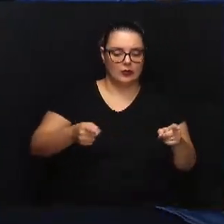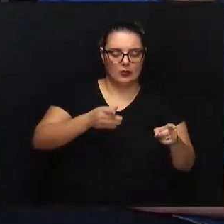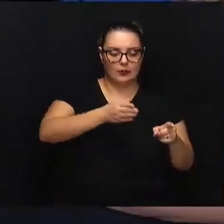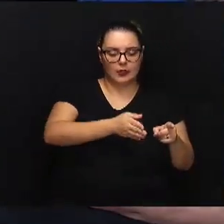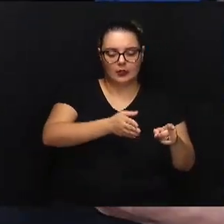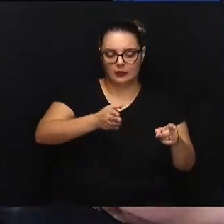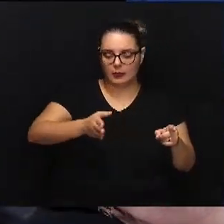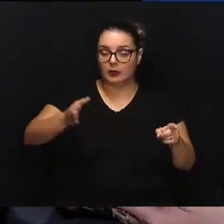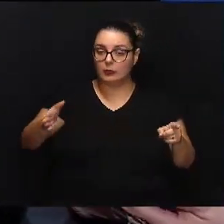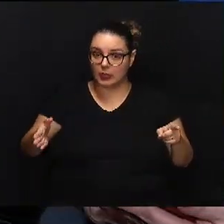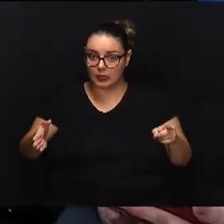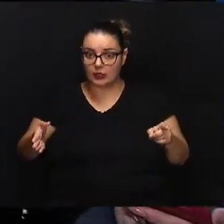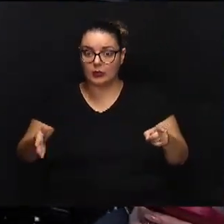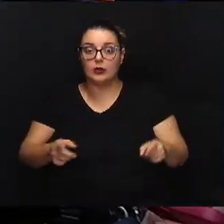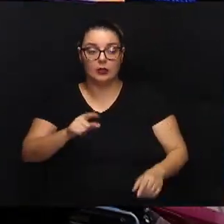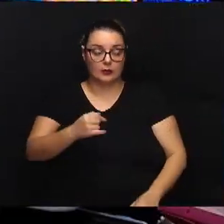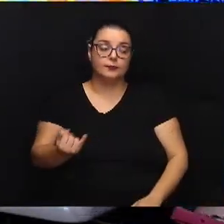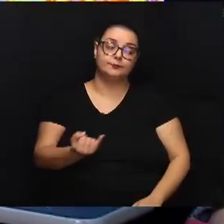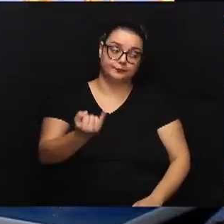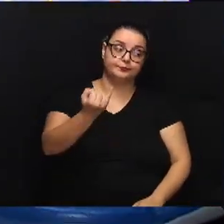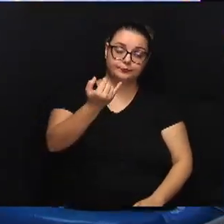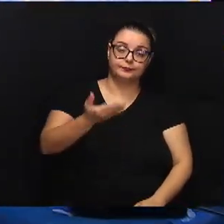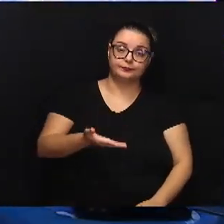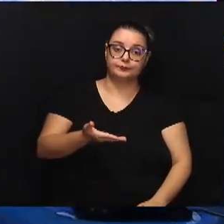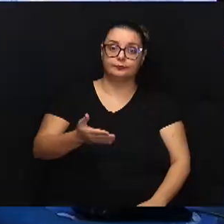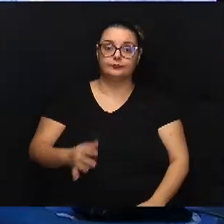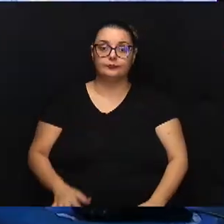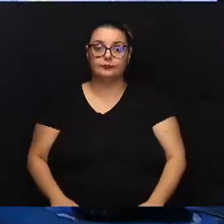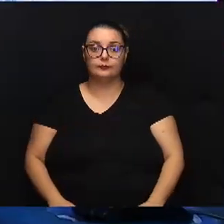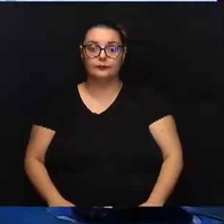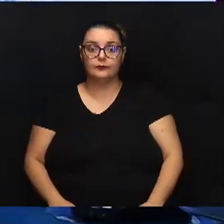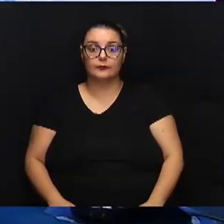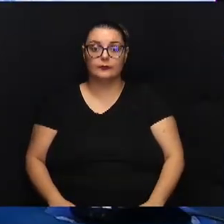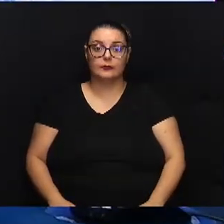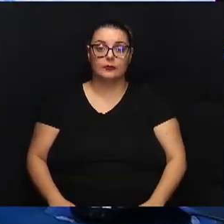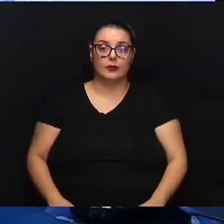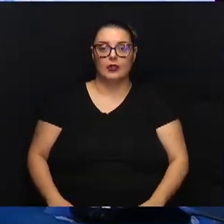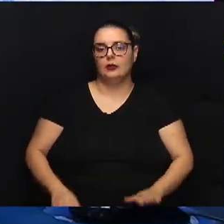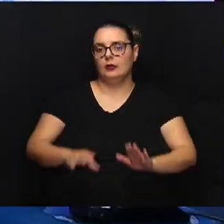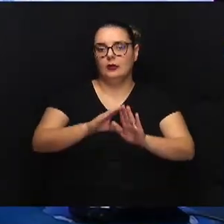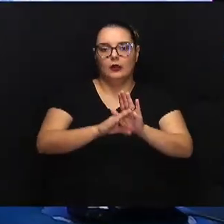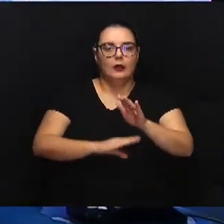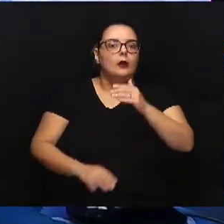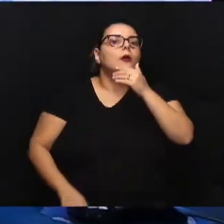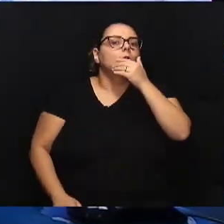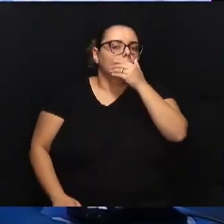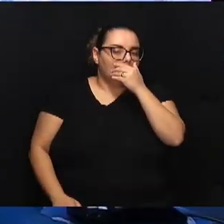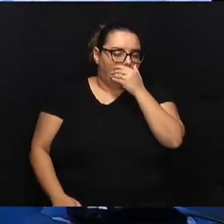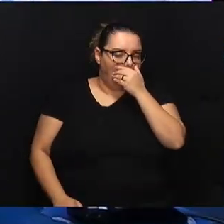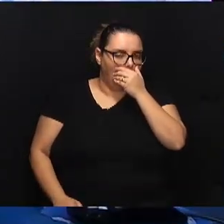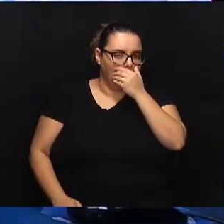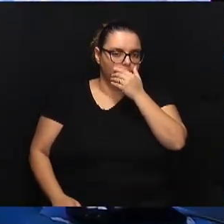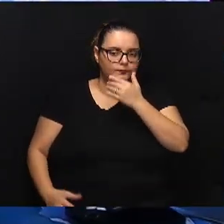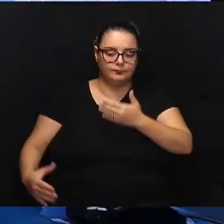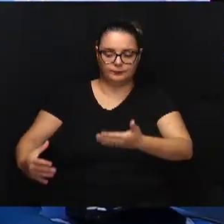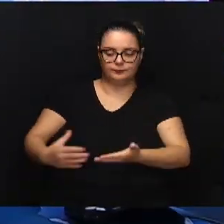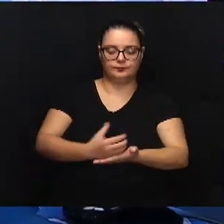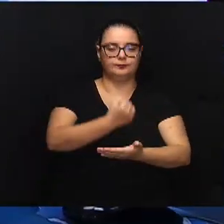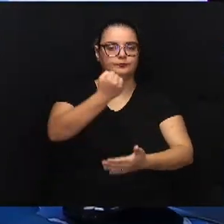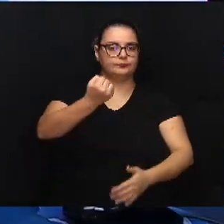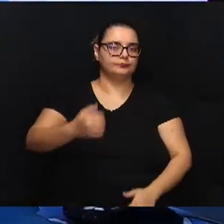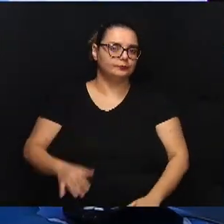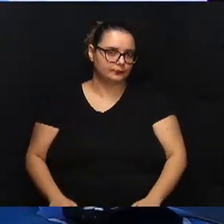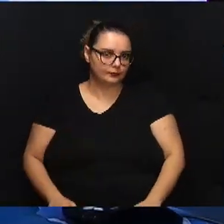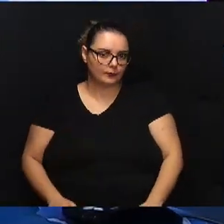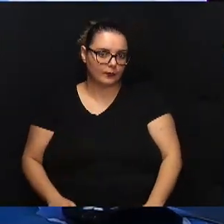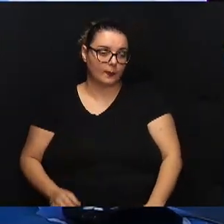né? A meteorologia se torna relevante nisso, seja para programar uma colheita ou uma aplicação de